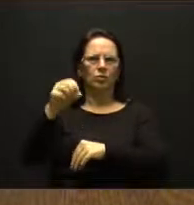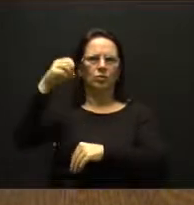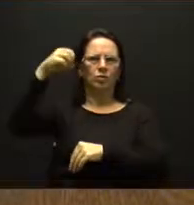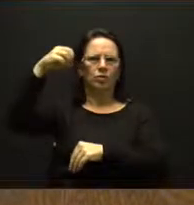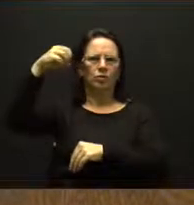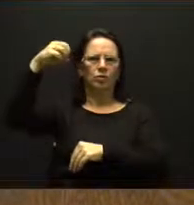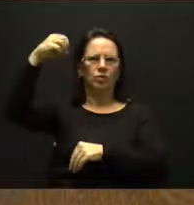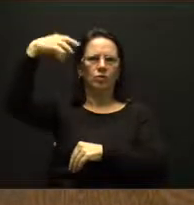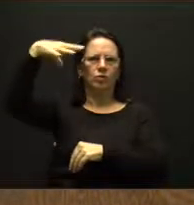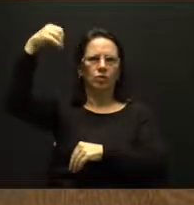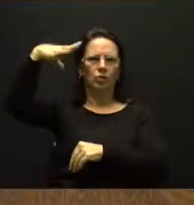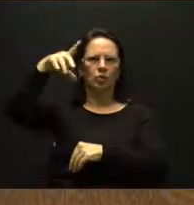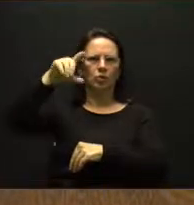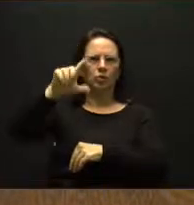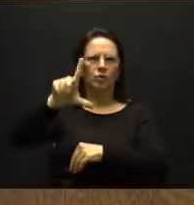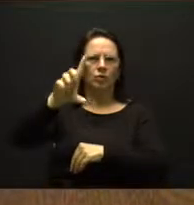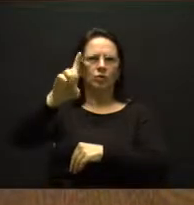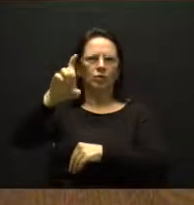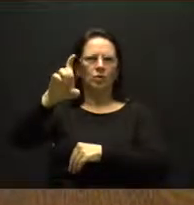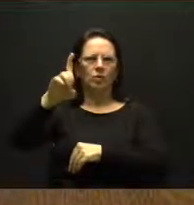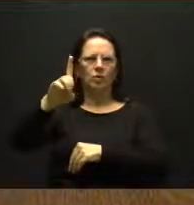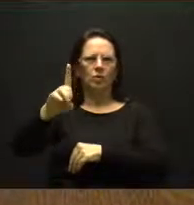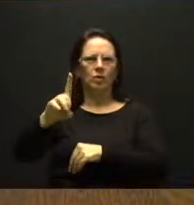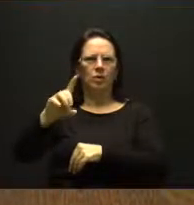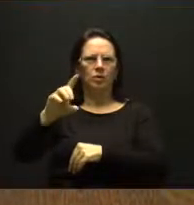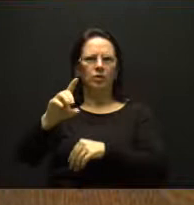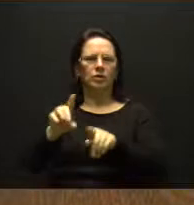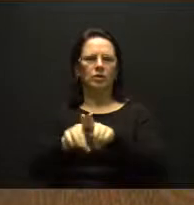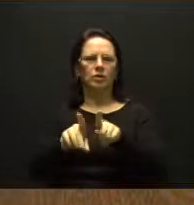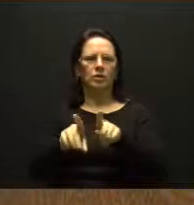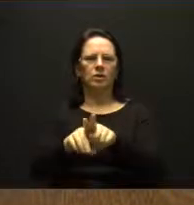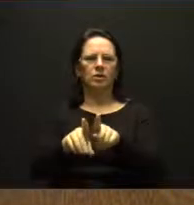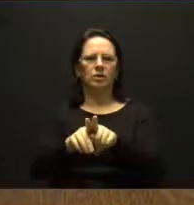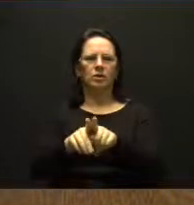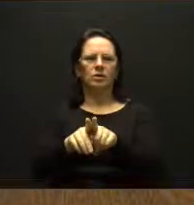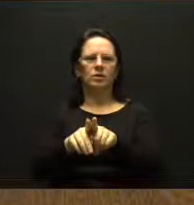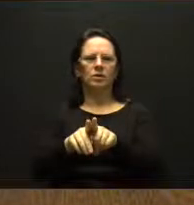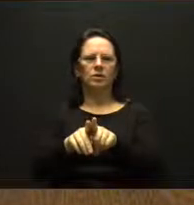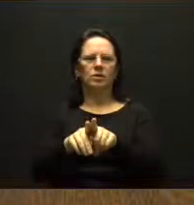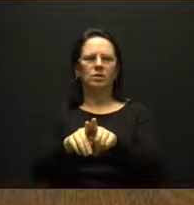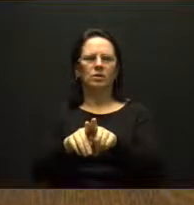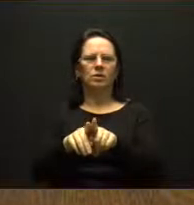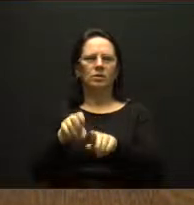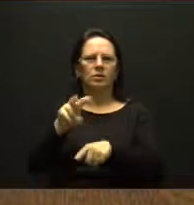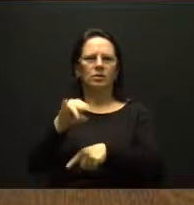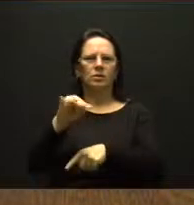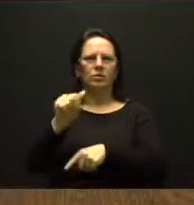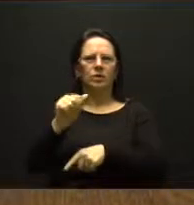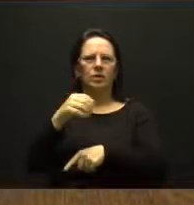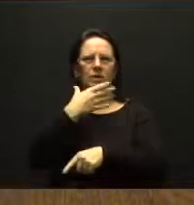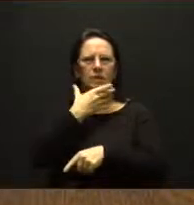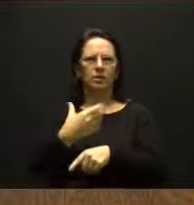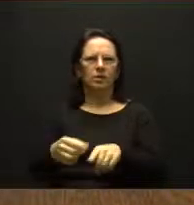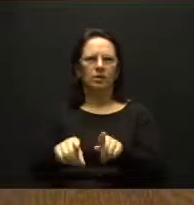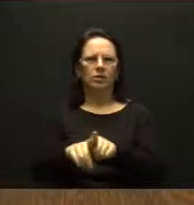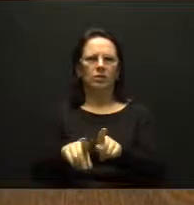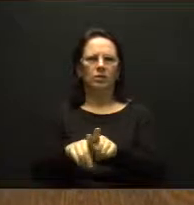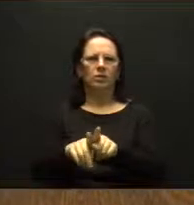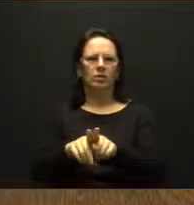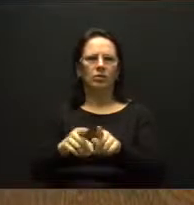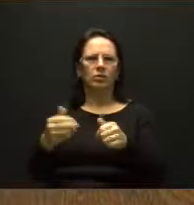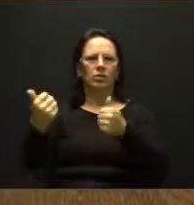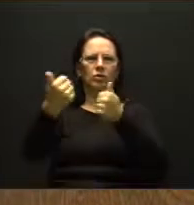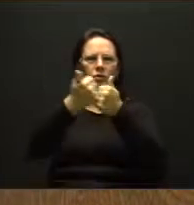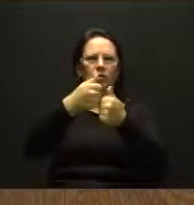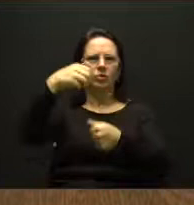led reforma do telhado luiz gustavo de lima na vila natal encaminho substituição das